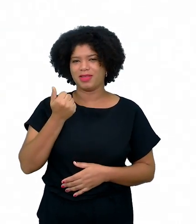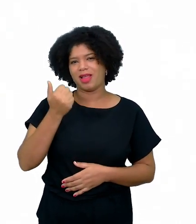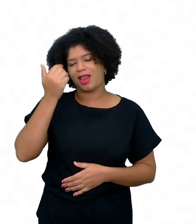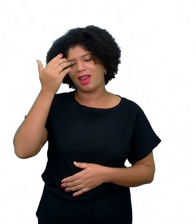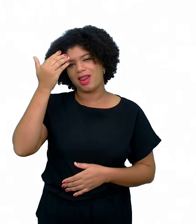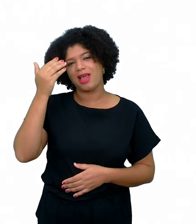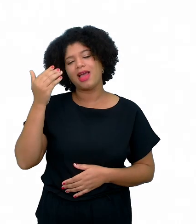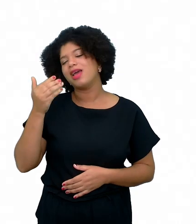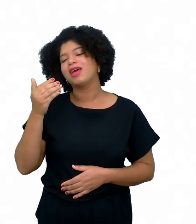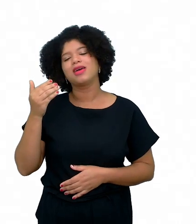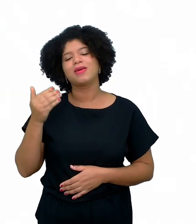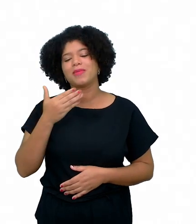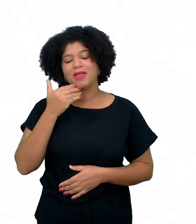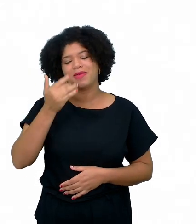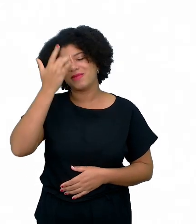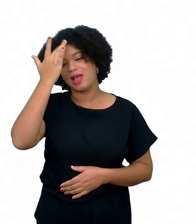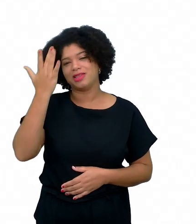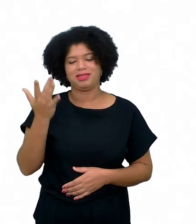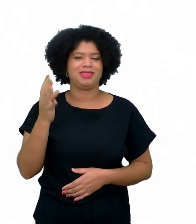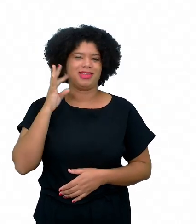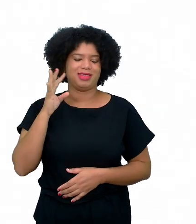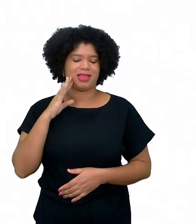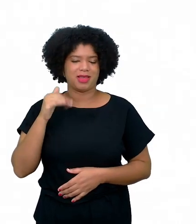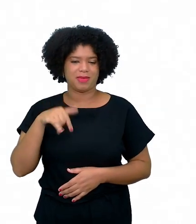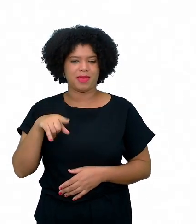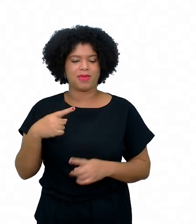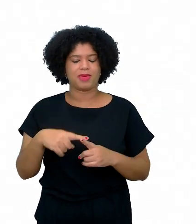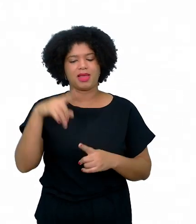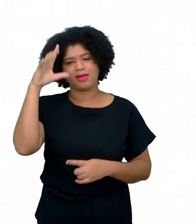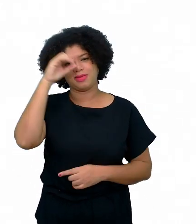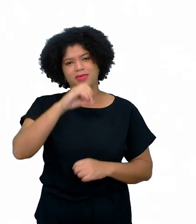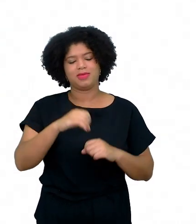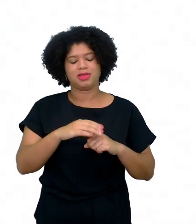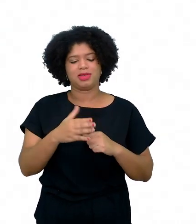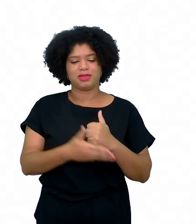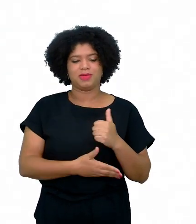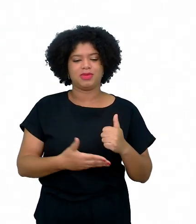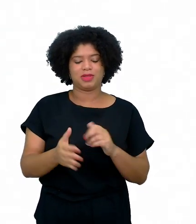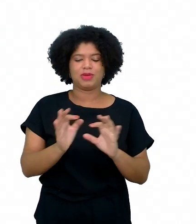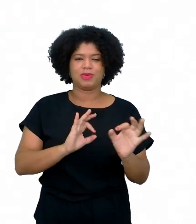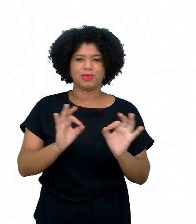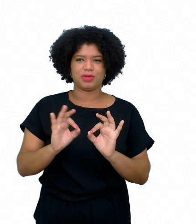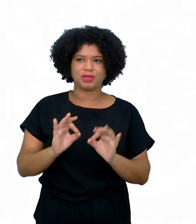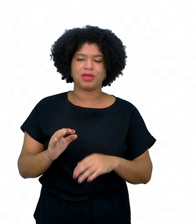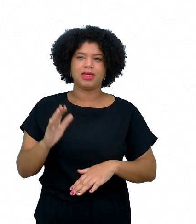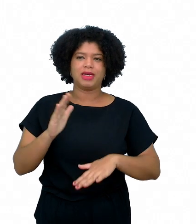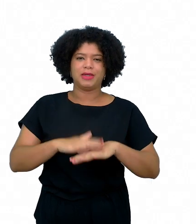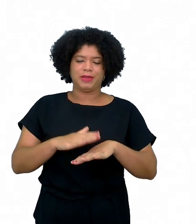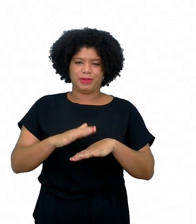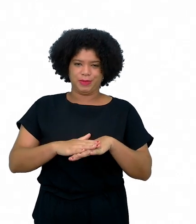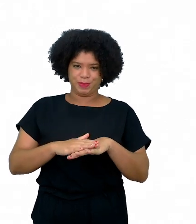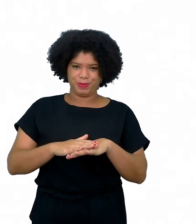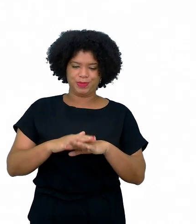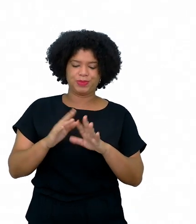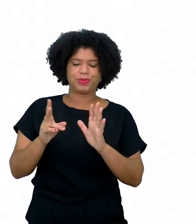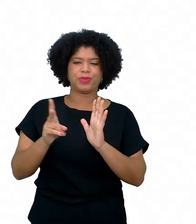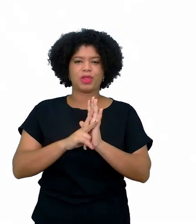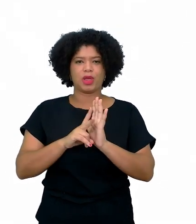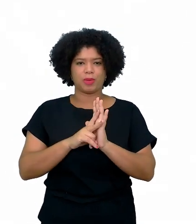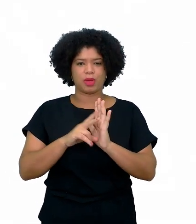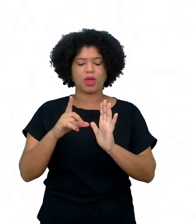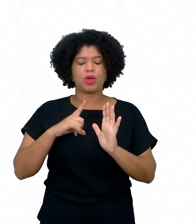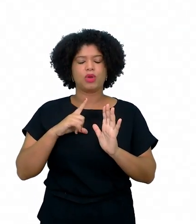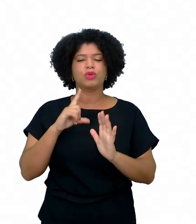falando de uma aprendizagem baseada em projetos, de um projeto onde eu trabalho com a nossa situação como mini